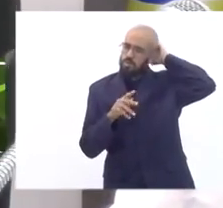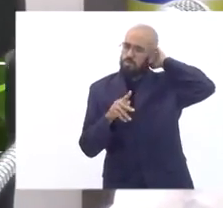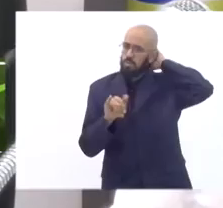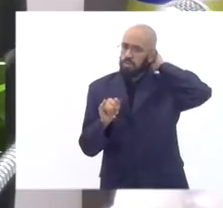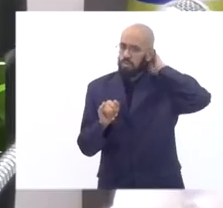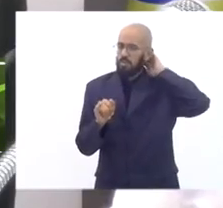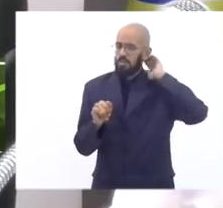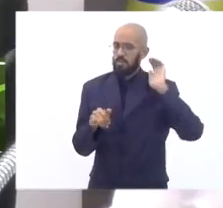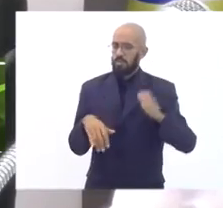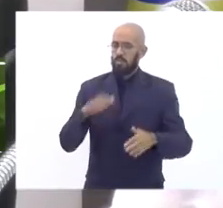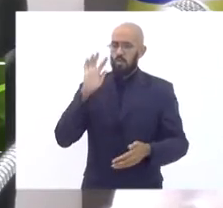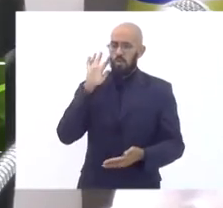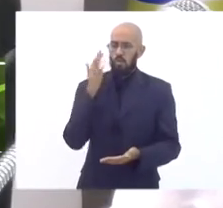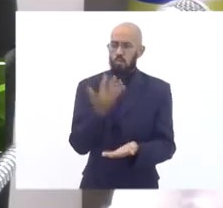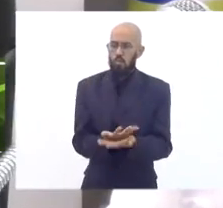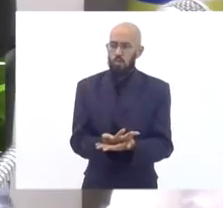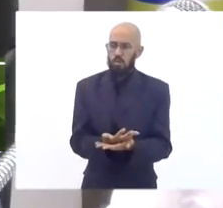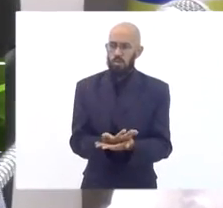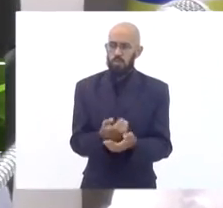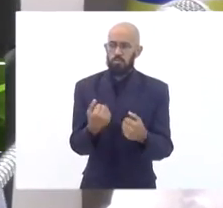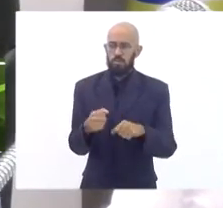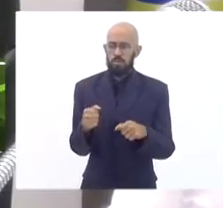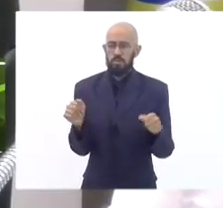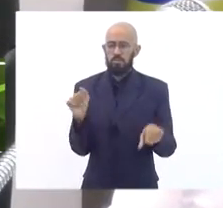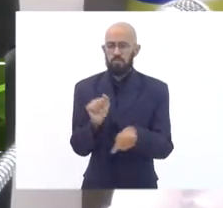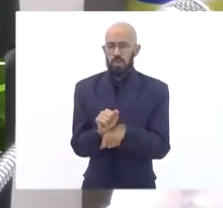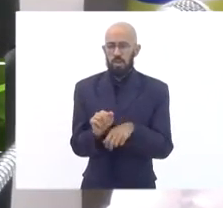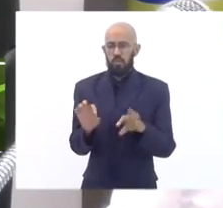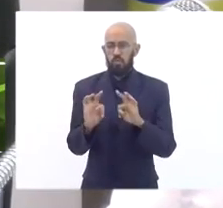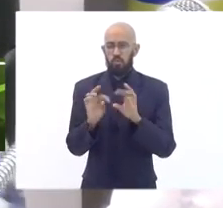chega à conclusão de que tem que parar tudo,